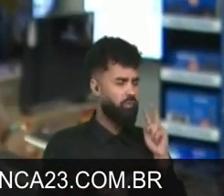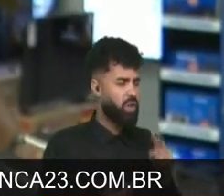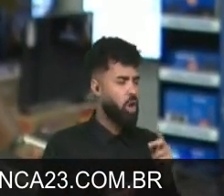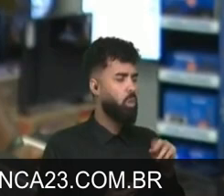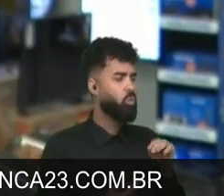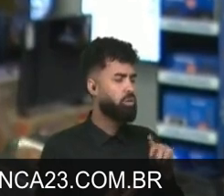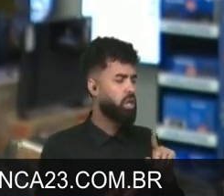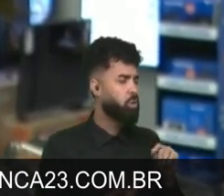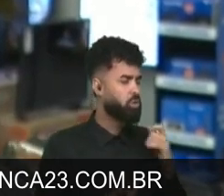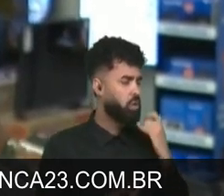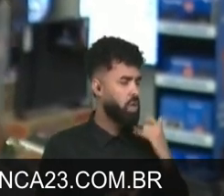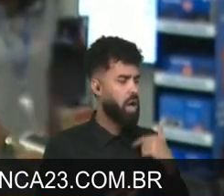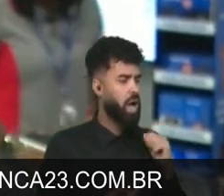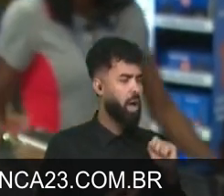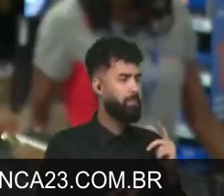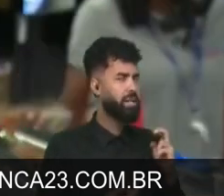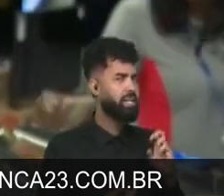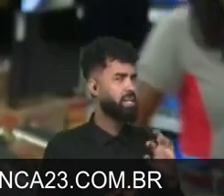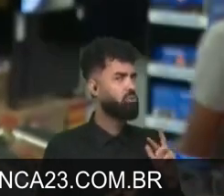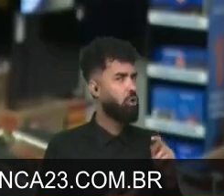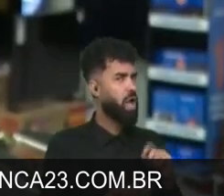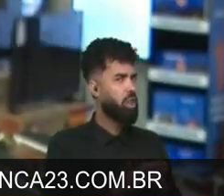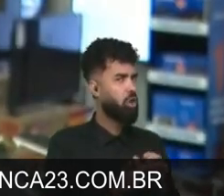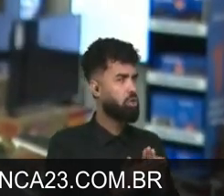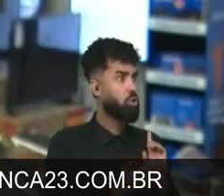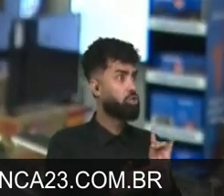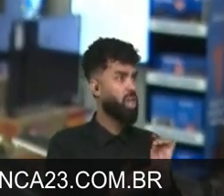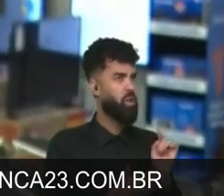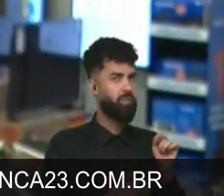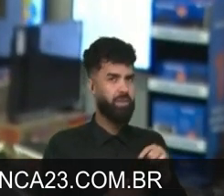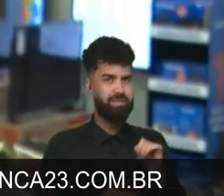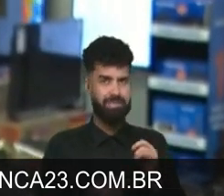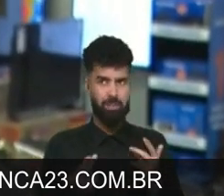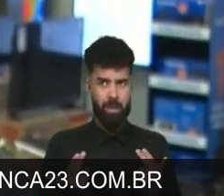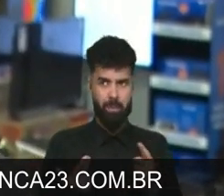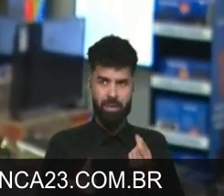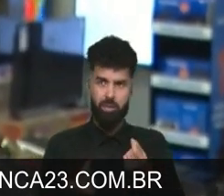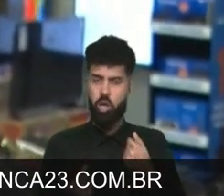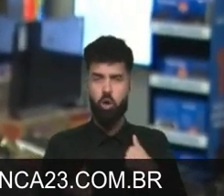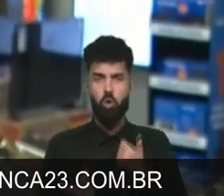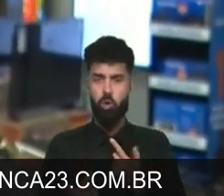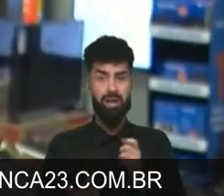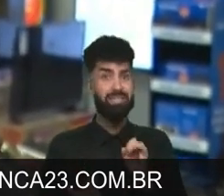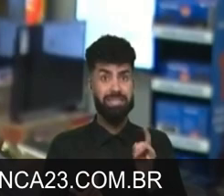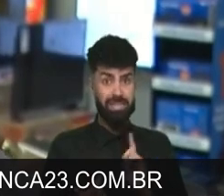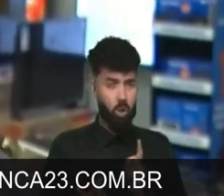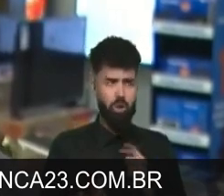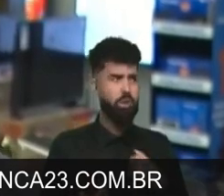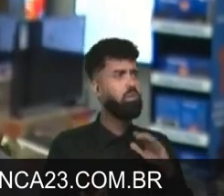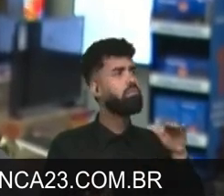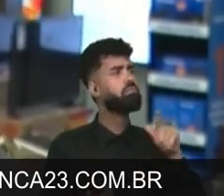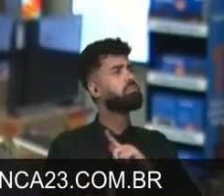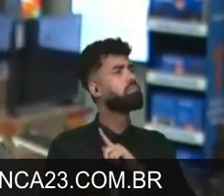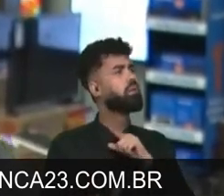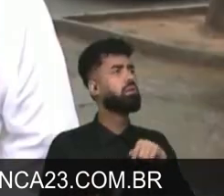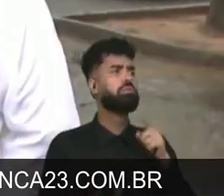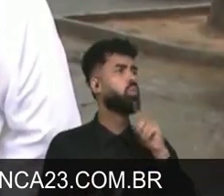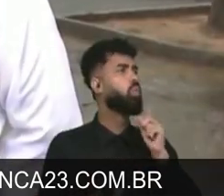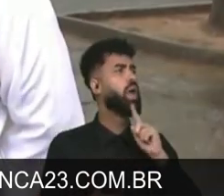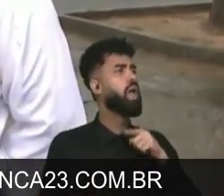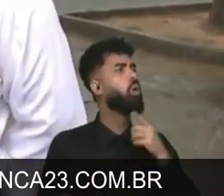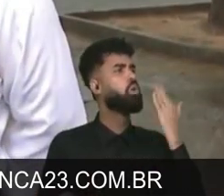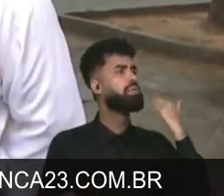coisa que eu quero comprar, do aparelho, e anoto no dia eu venho. Se não tiver no mesmo preço, eu não compro, senão eu chamo o gerente e falo, porque a propaganda é enganosa.